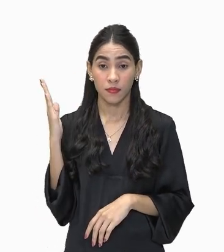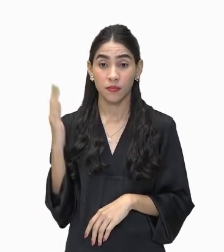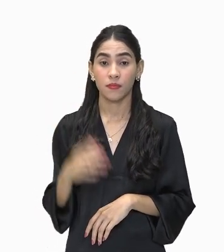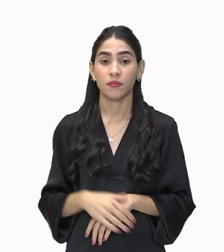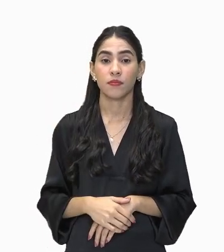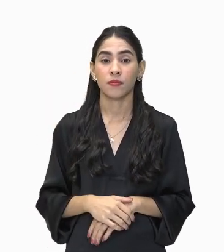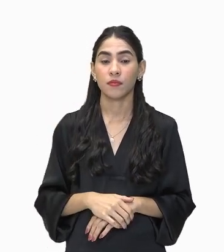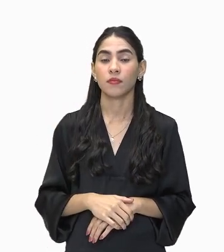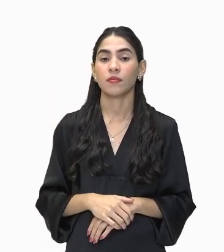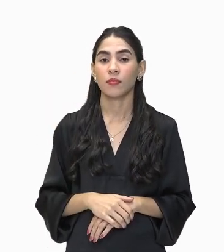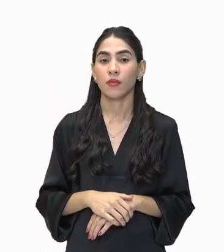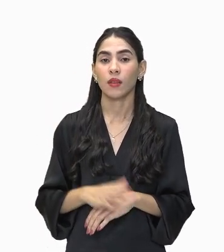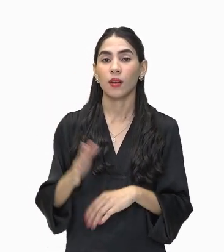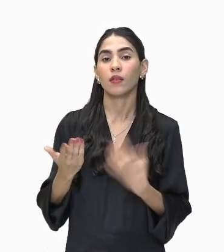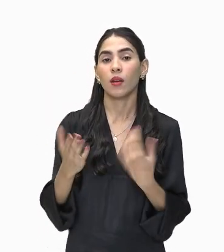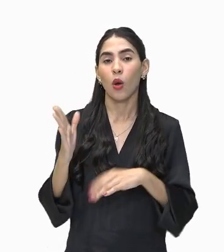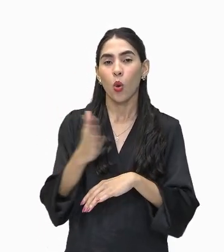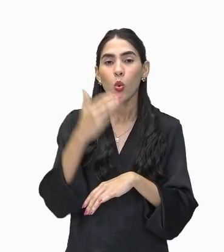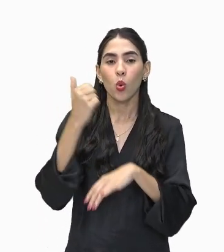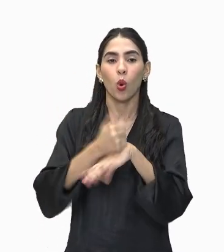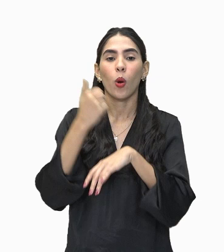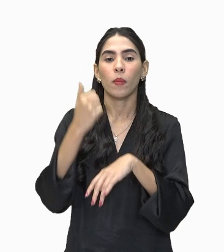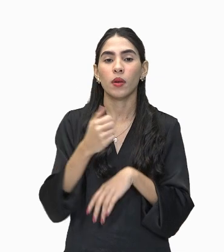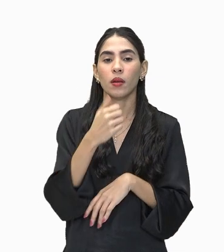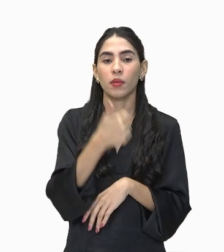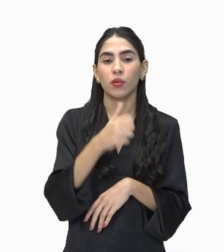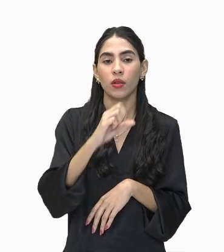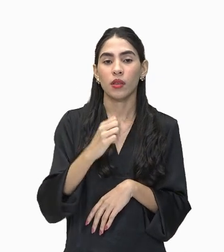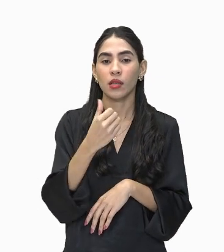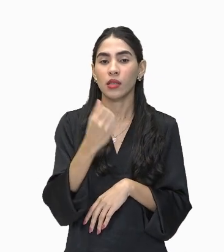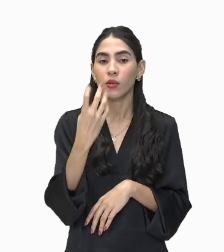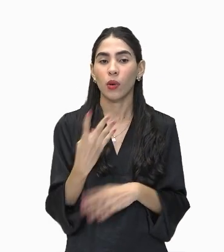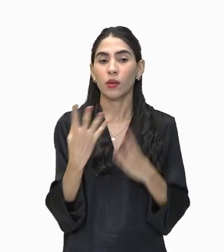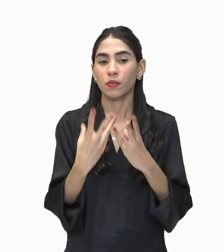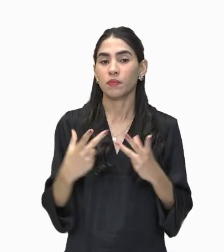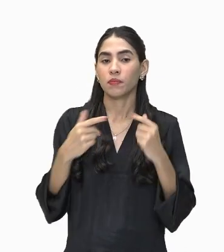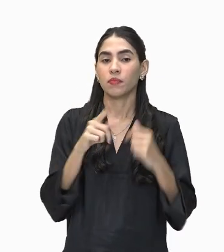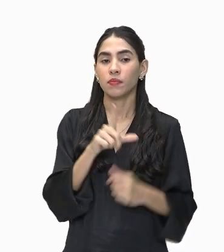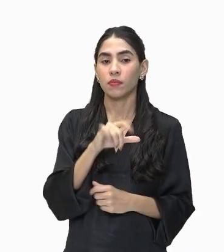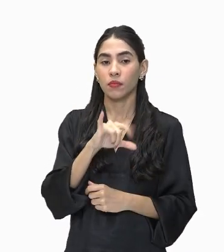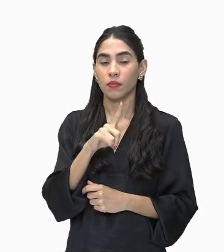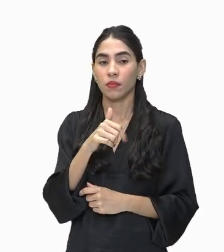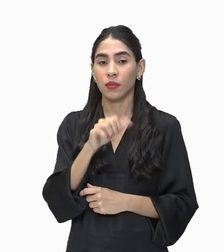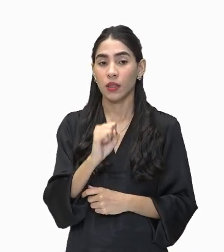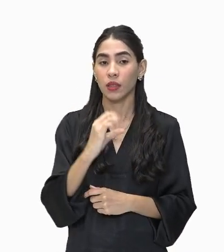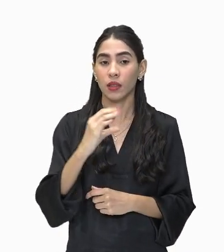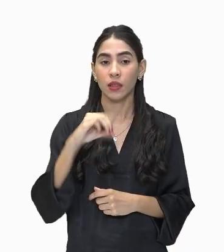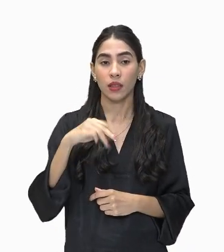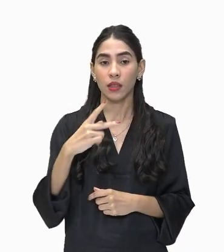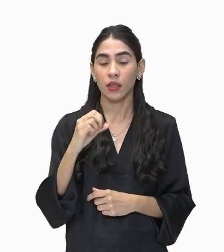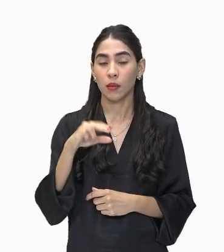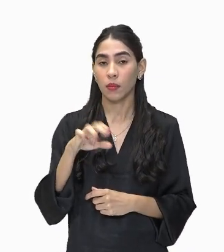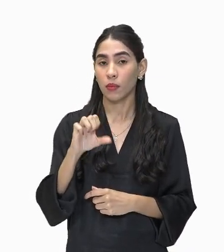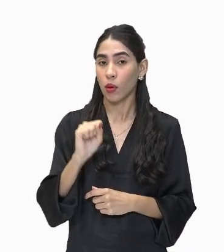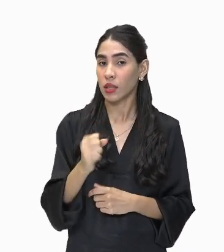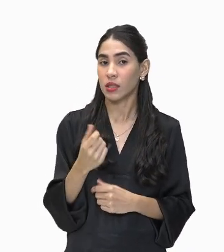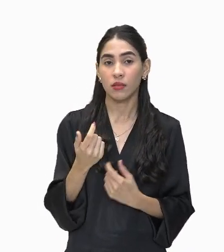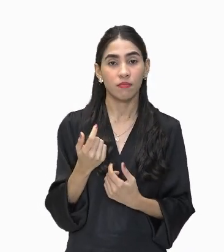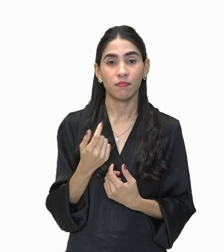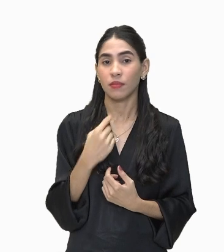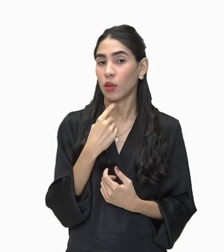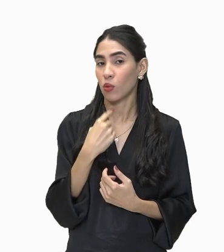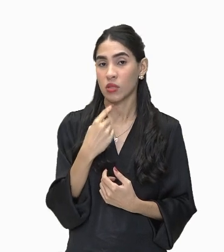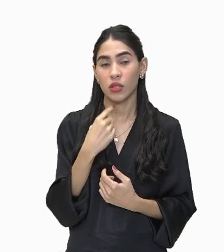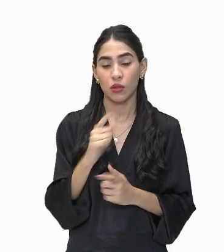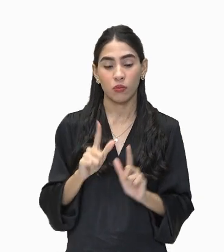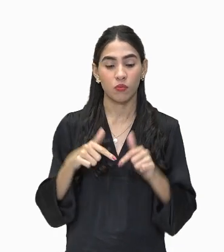golpe de 64 extinguiu as ligas camponesas que não puderam atuar, né, durante a ditadura. Se eles se